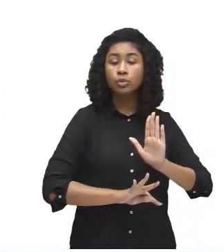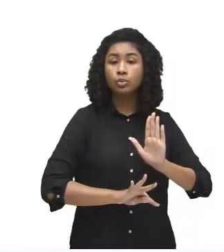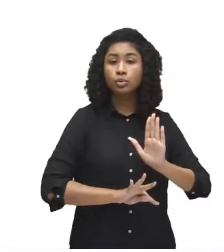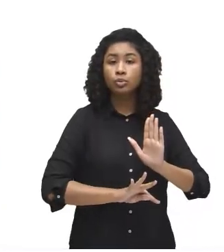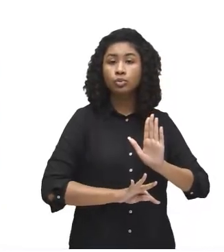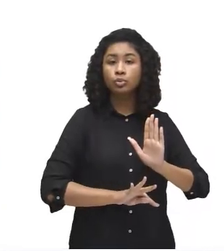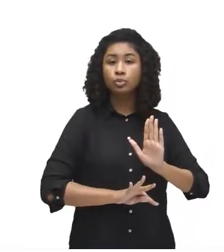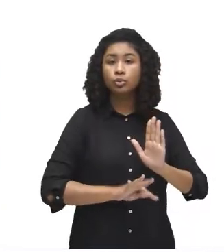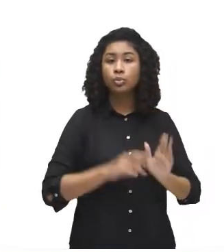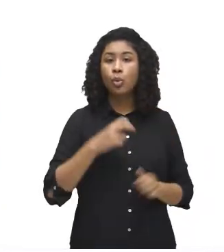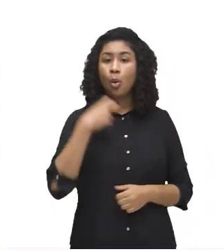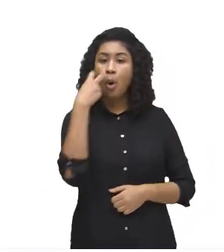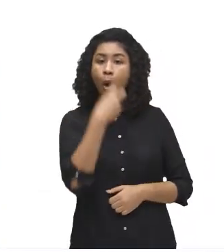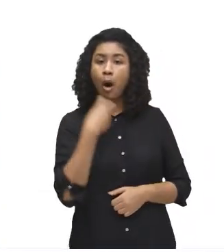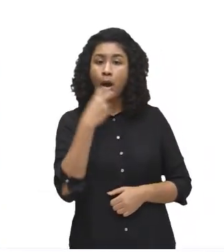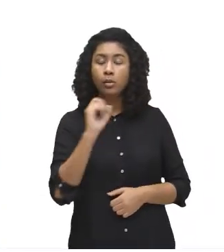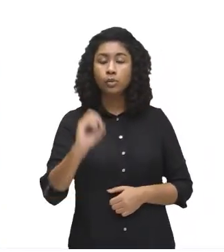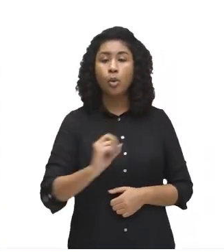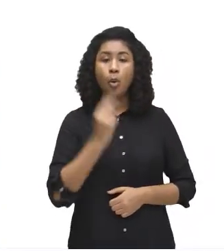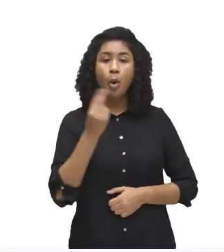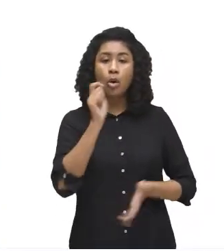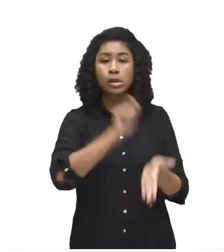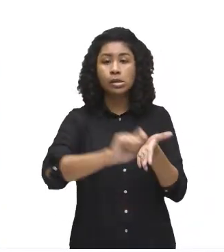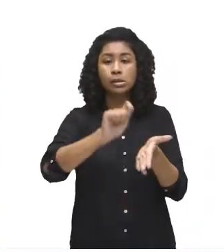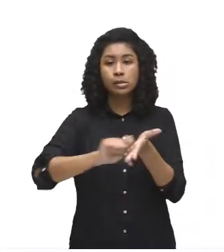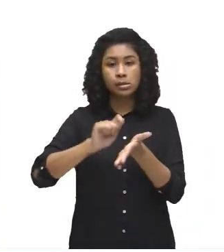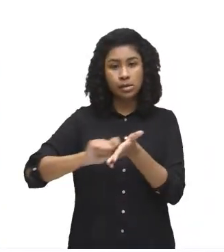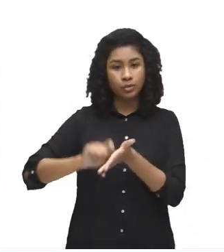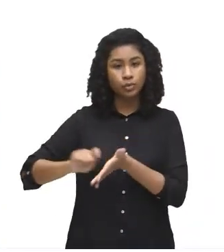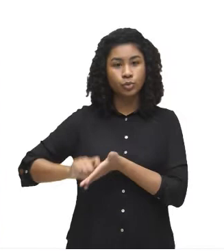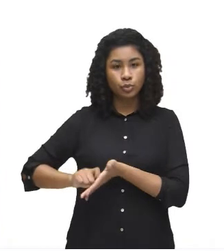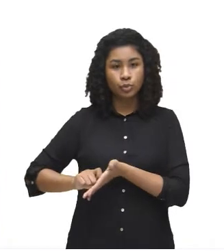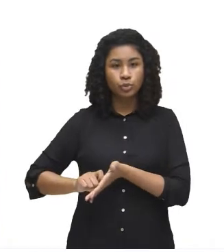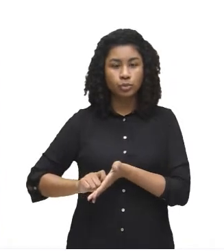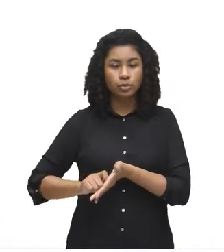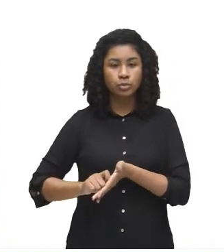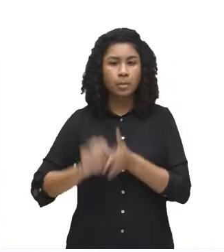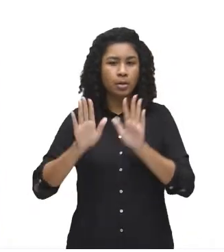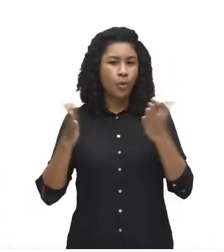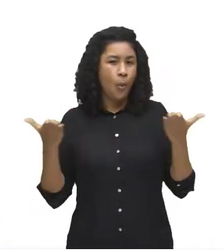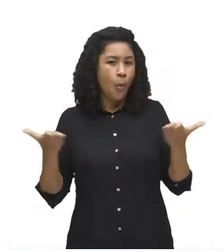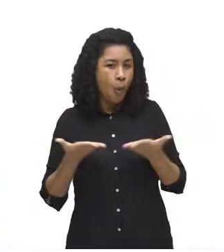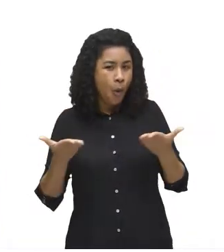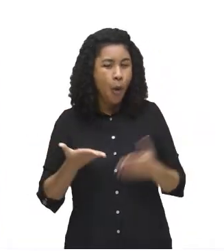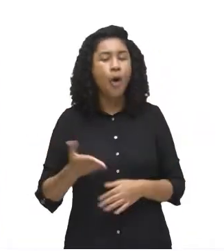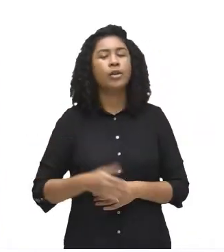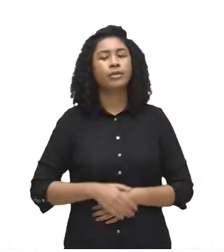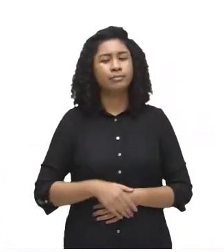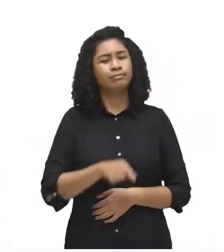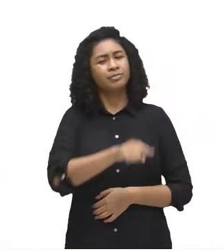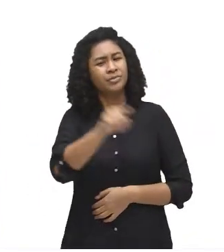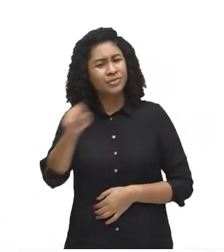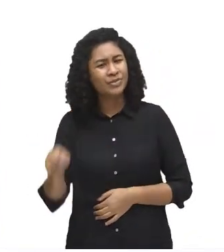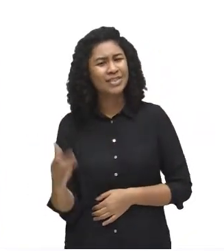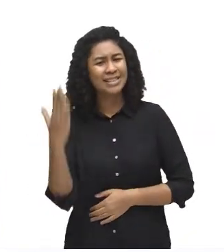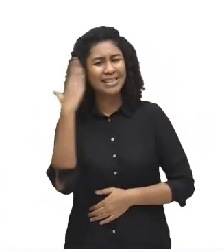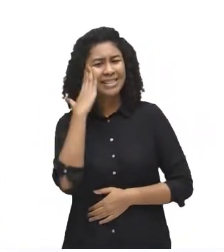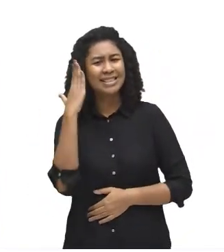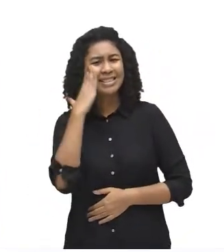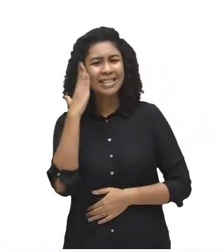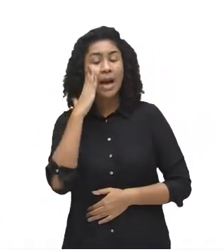aí, orais ou escritos, e hoje a geração de vocês sabe que o uso